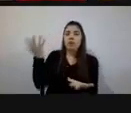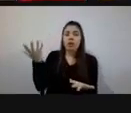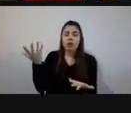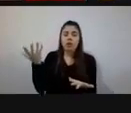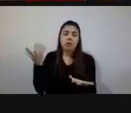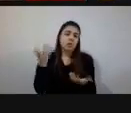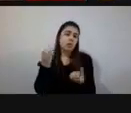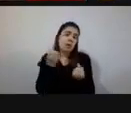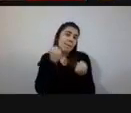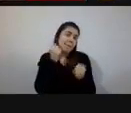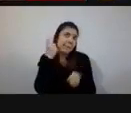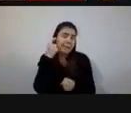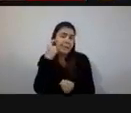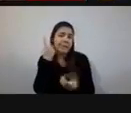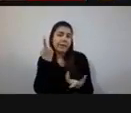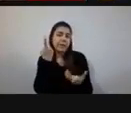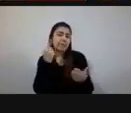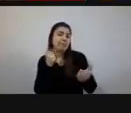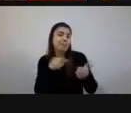denúncia.